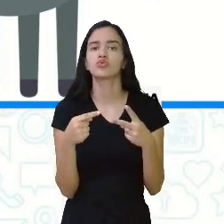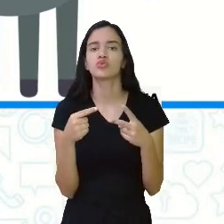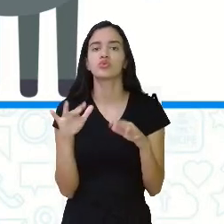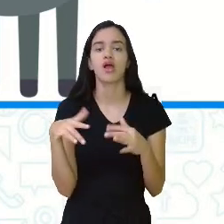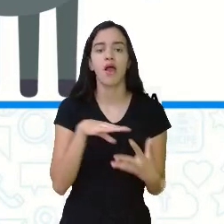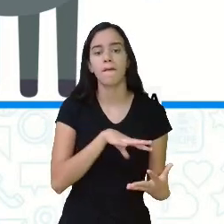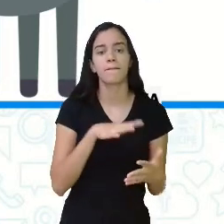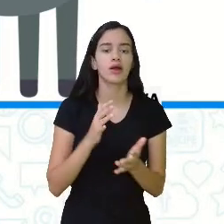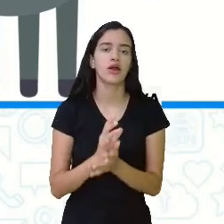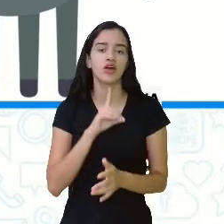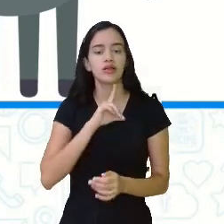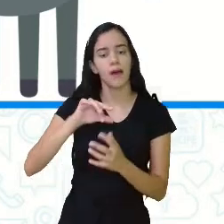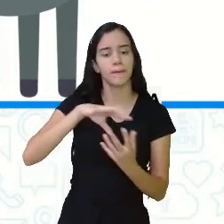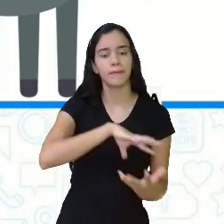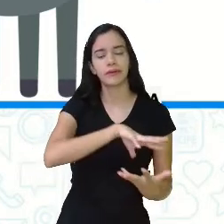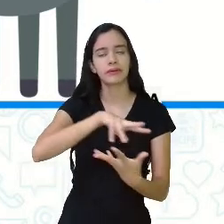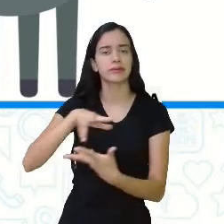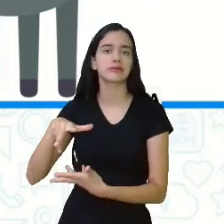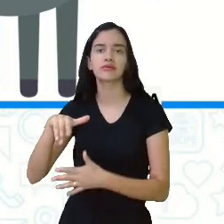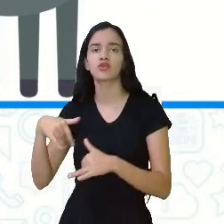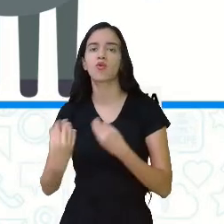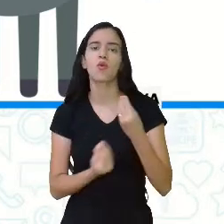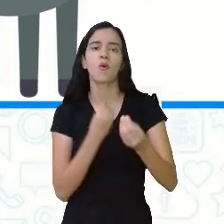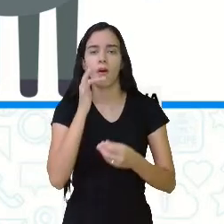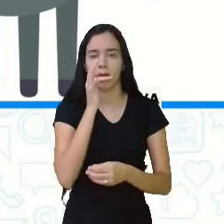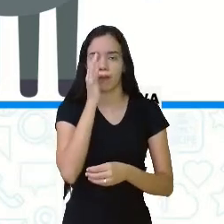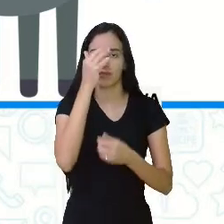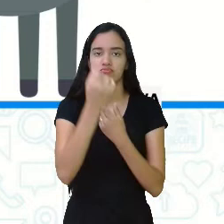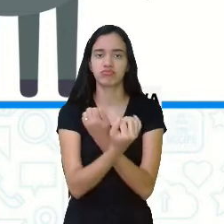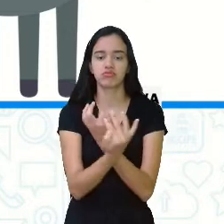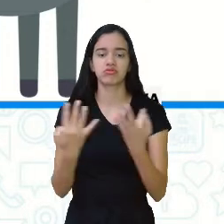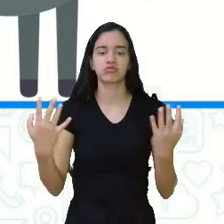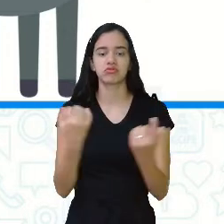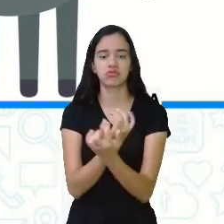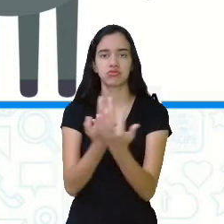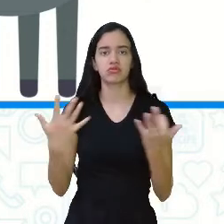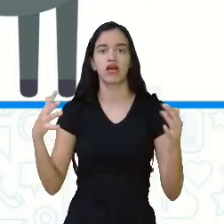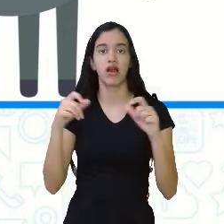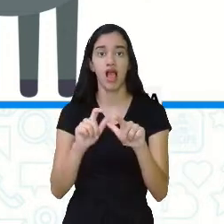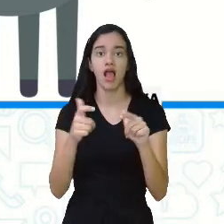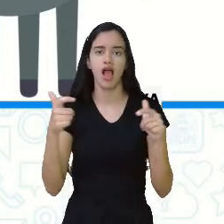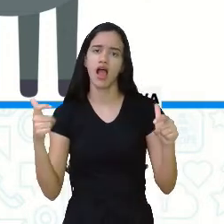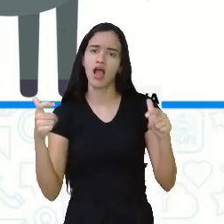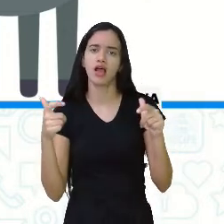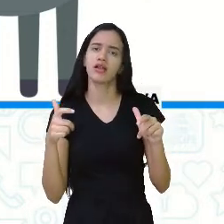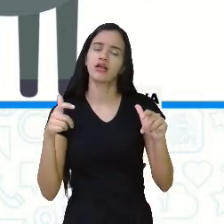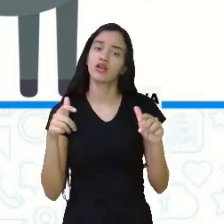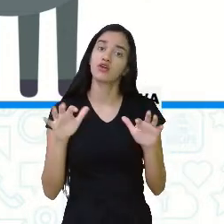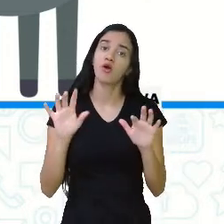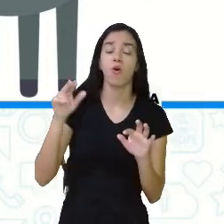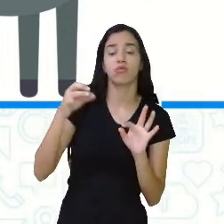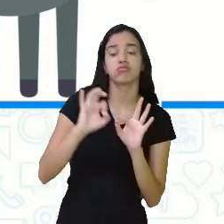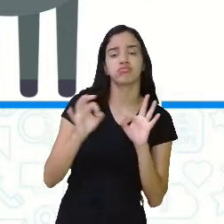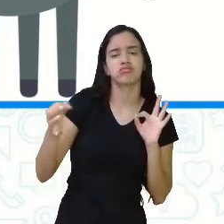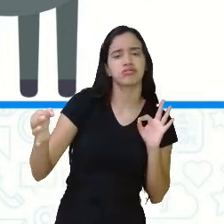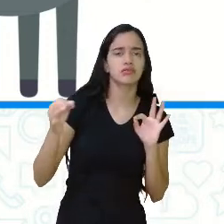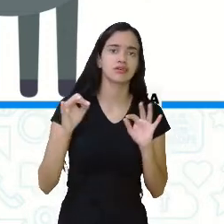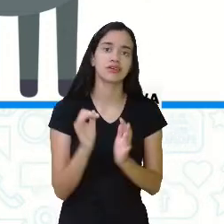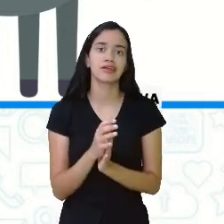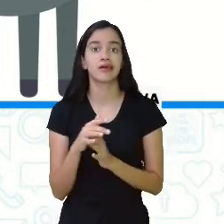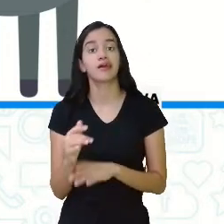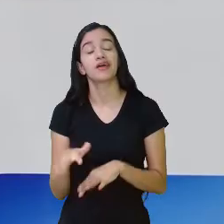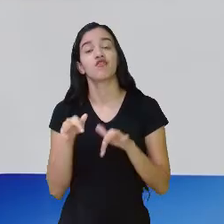pelo mundo, que é como um jardim, apenas mais largo e talvez mais comprido e que não